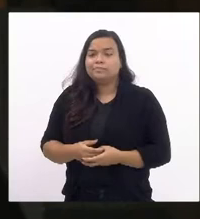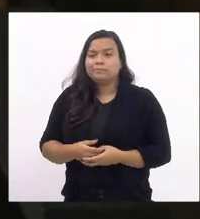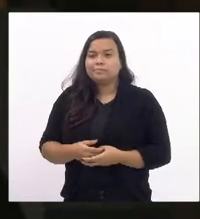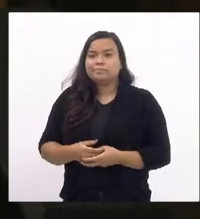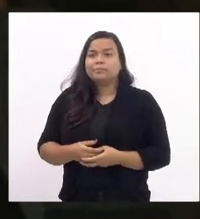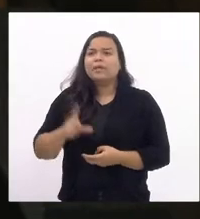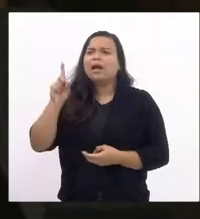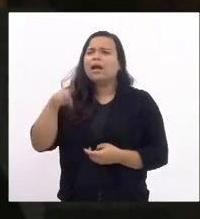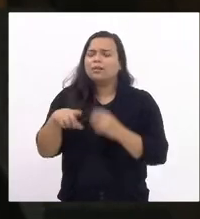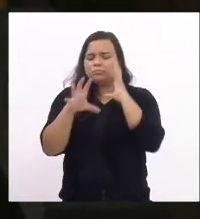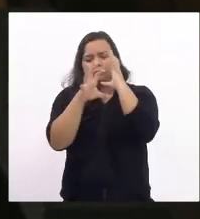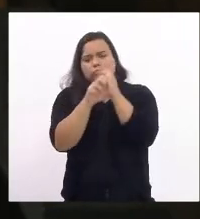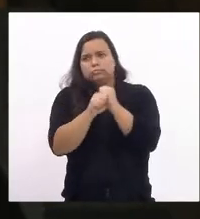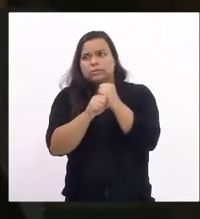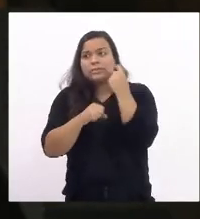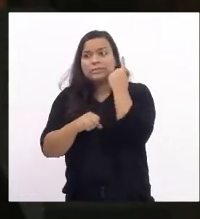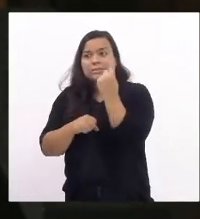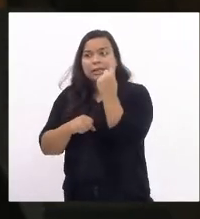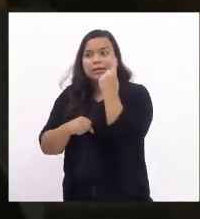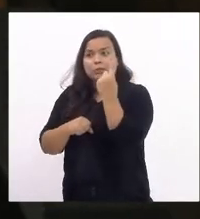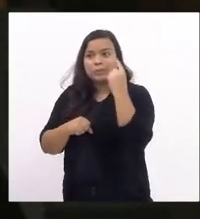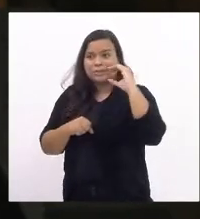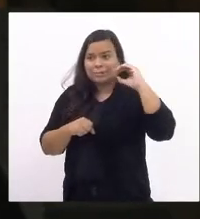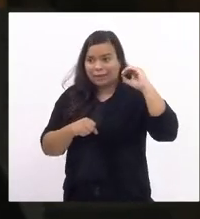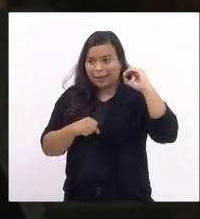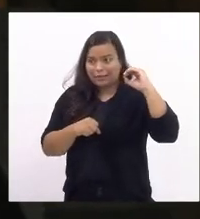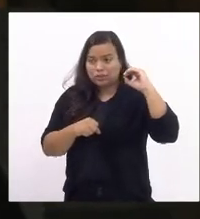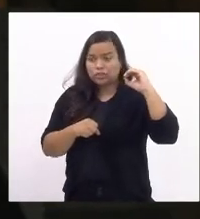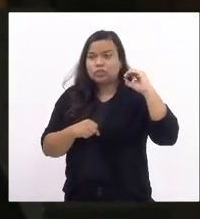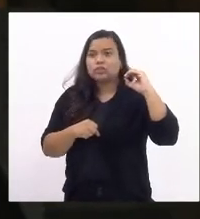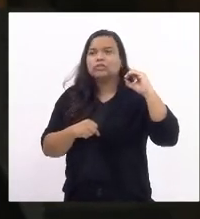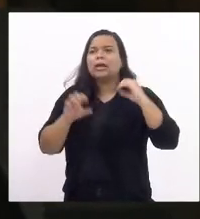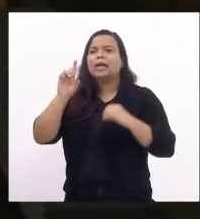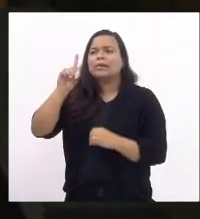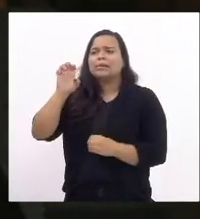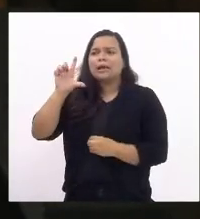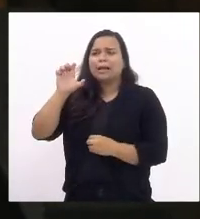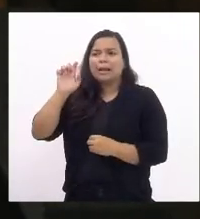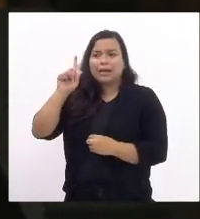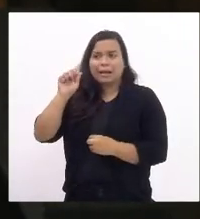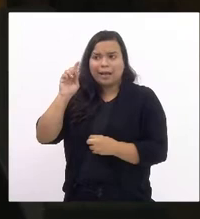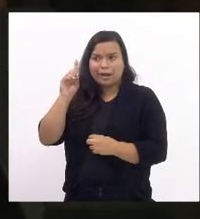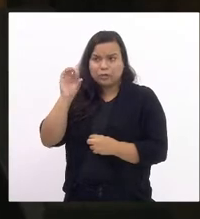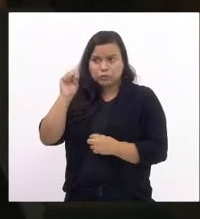Eram 110 delegados. Dos 110,